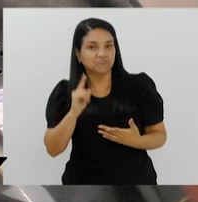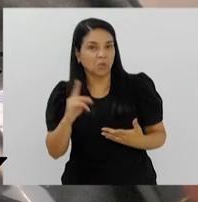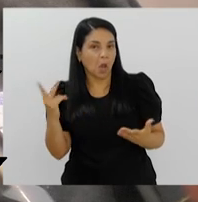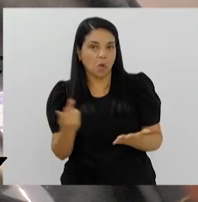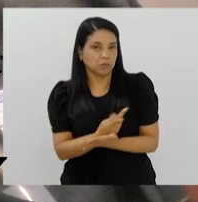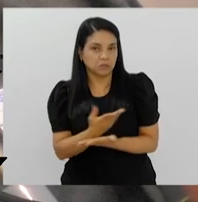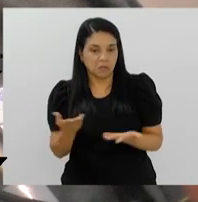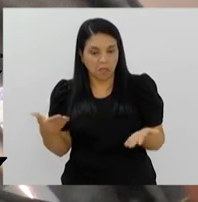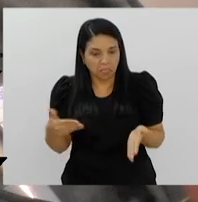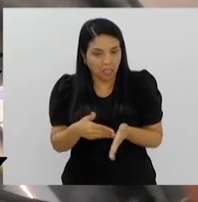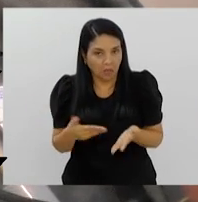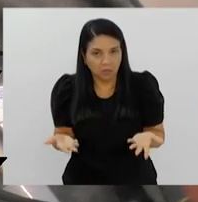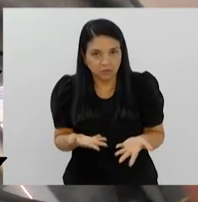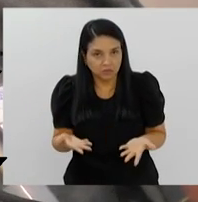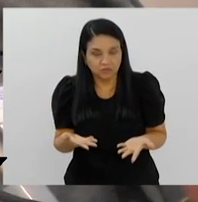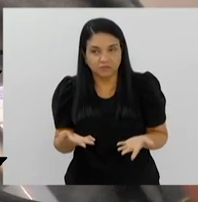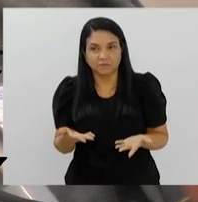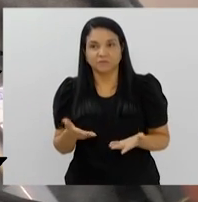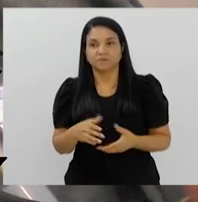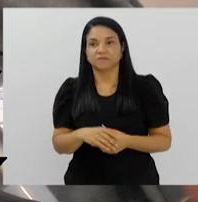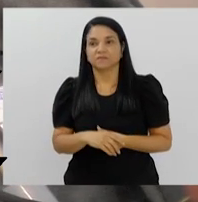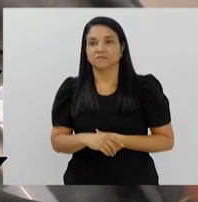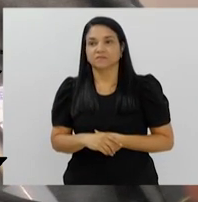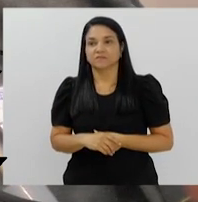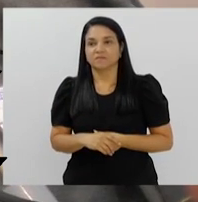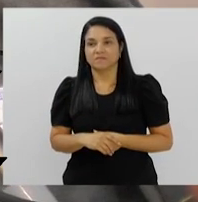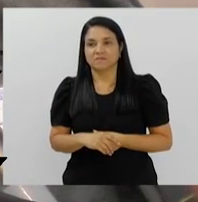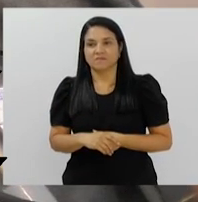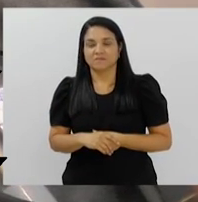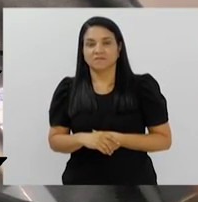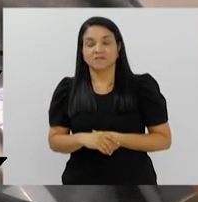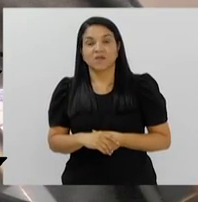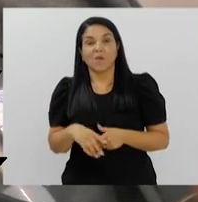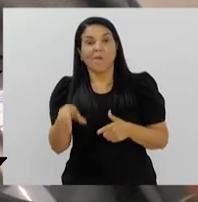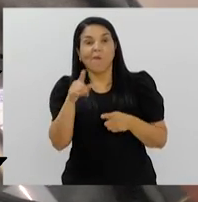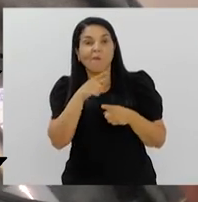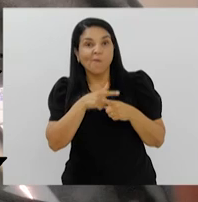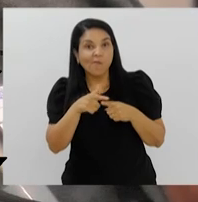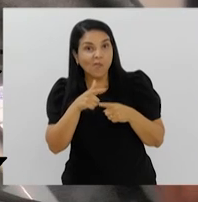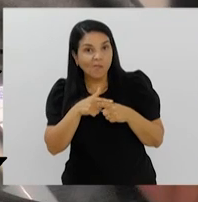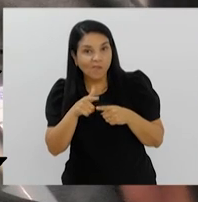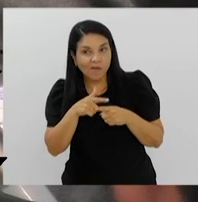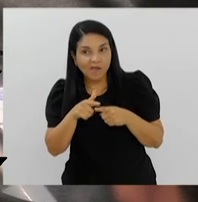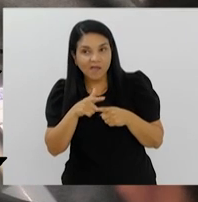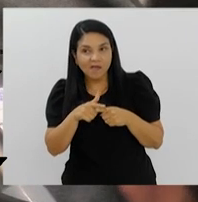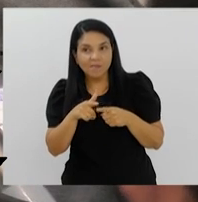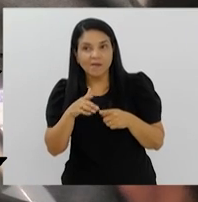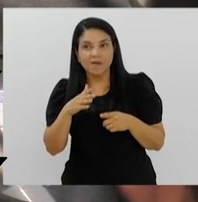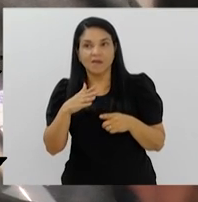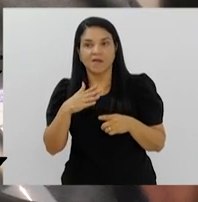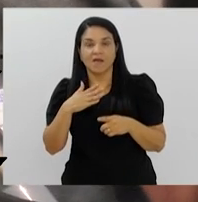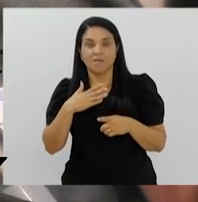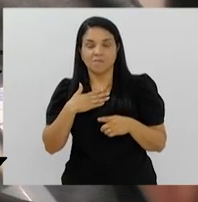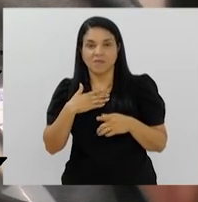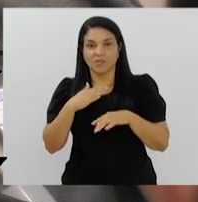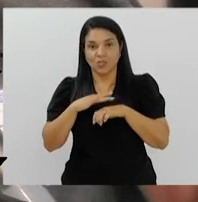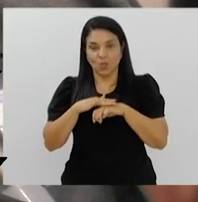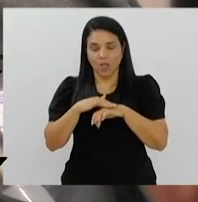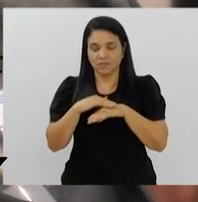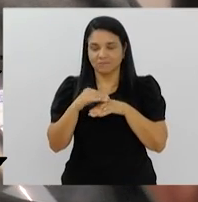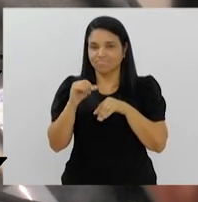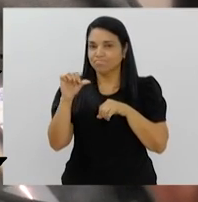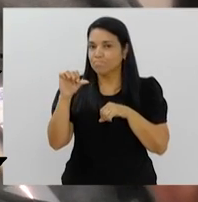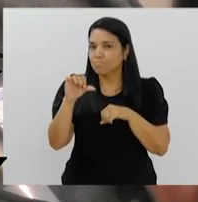hoje a O problema é que a minha doença piora como eu